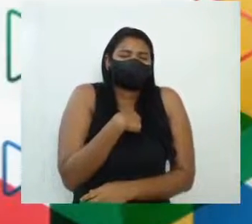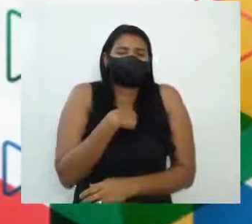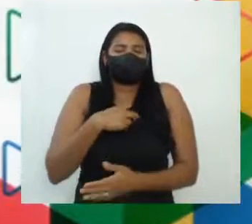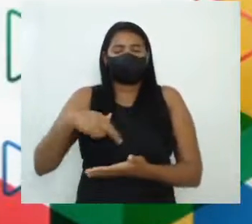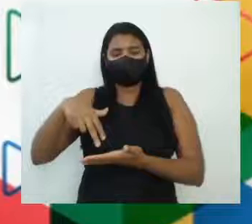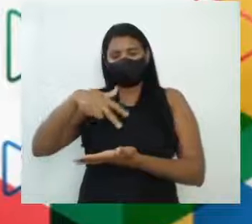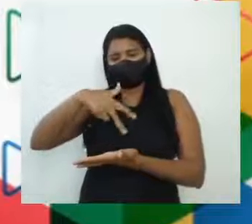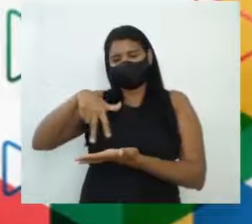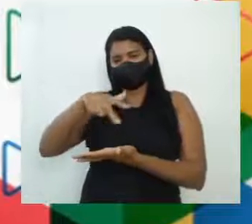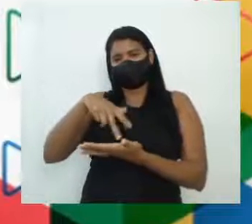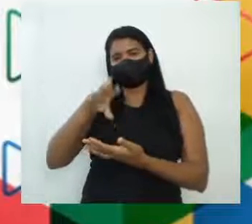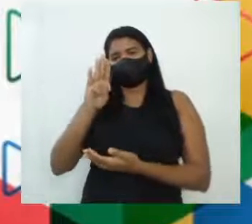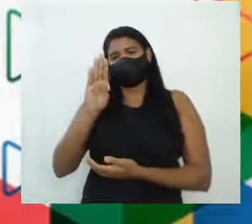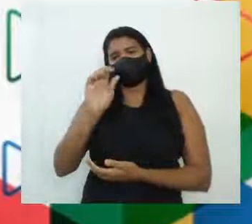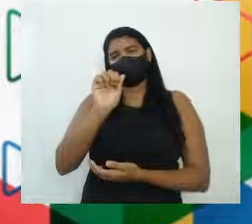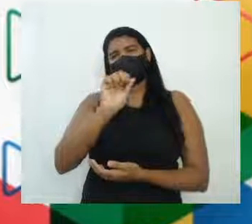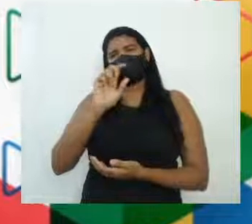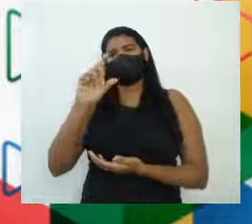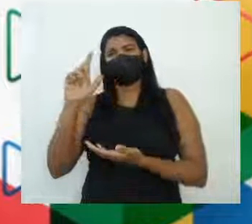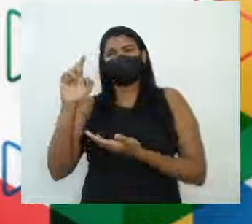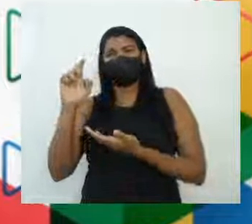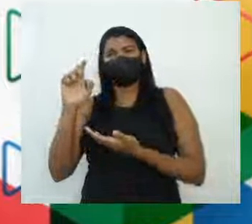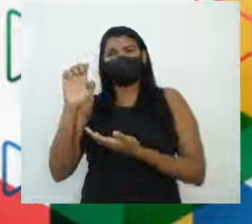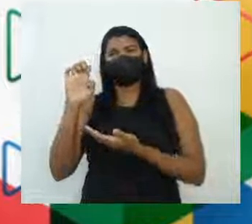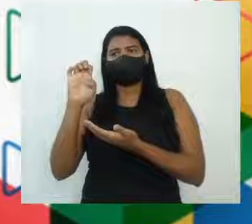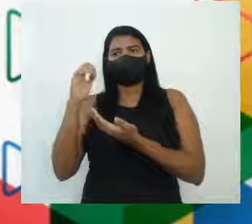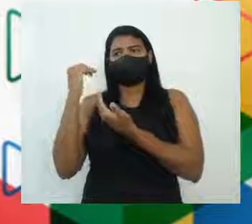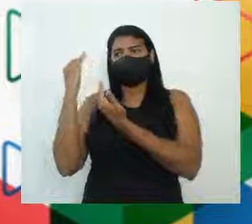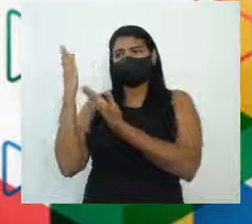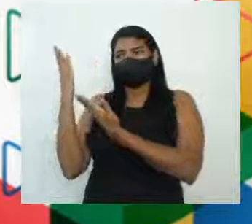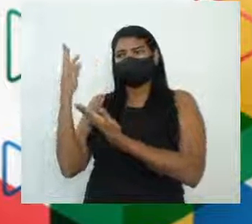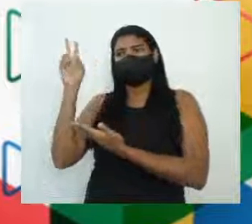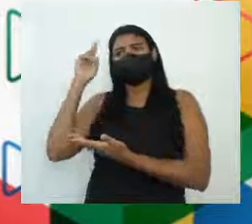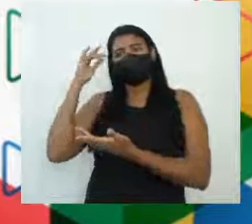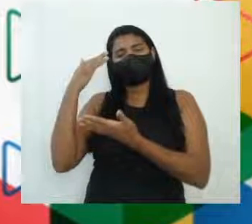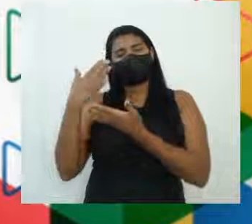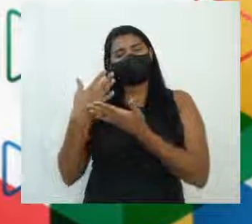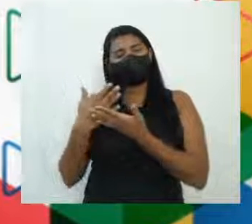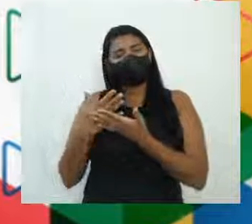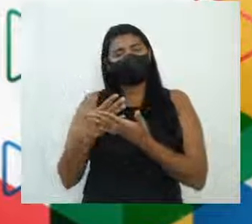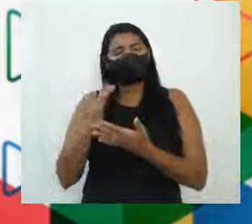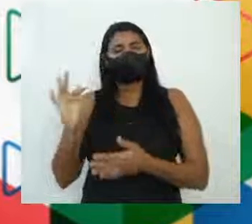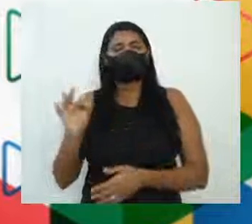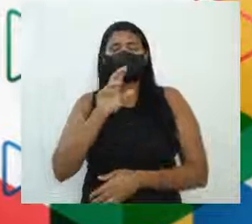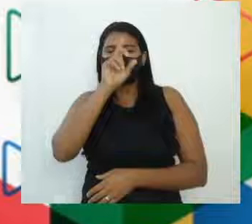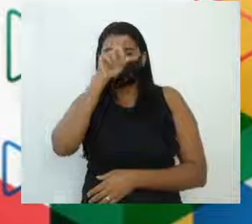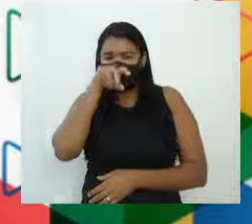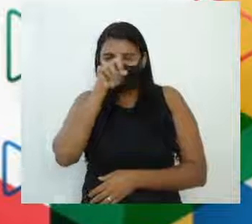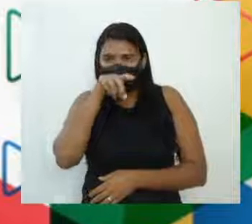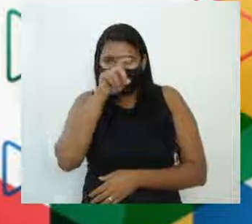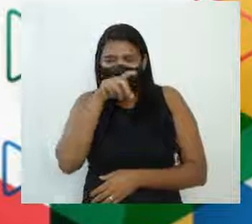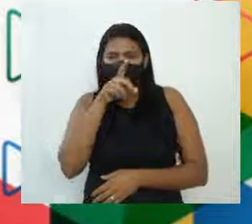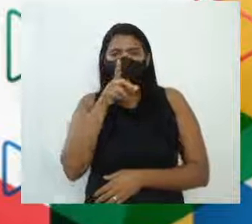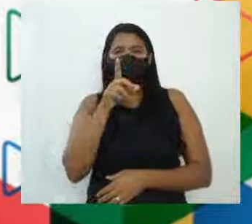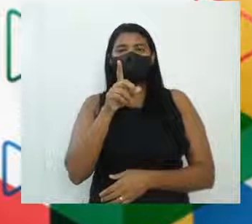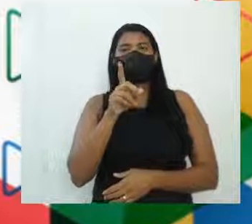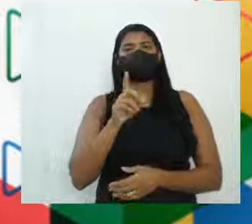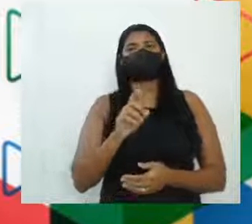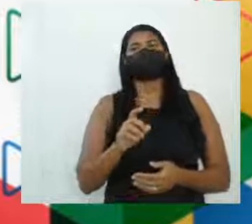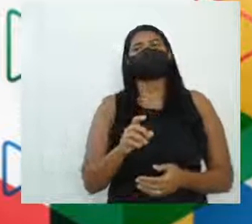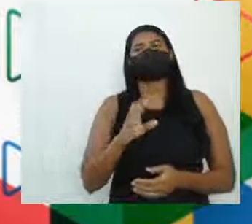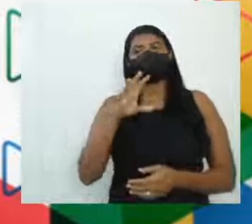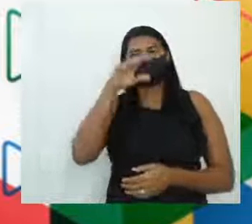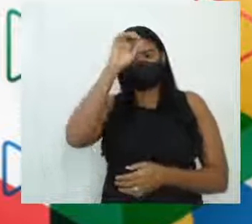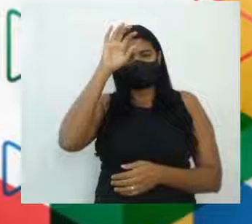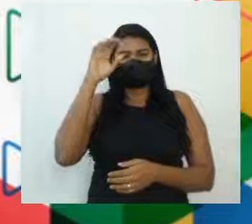balé, que até aquela época falava de histórias de fadas, de bruxas e feiticeiras. Procurou